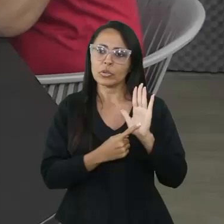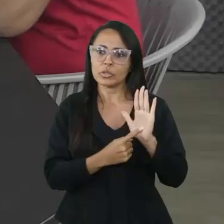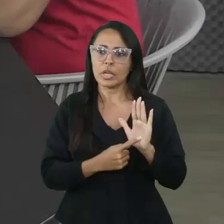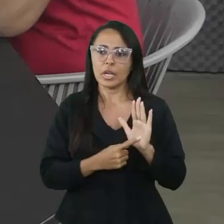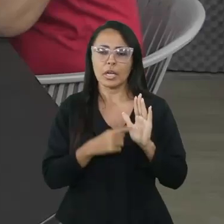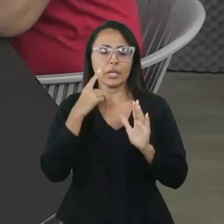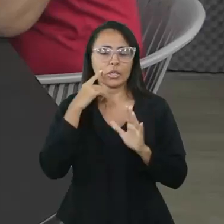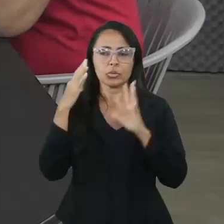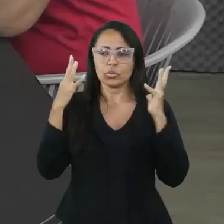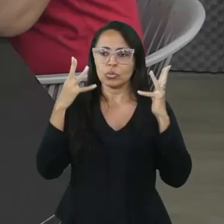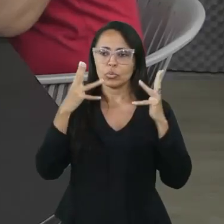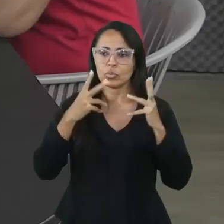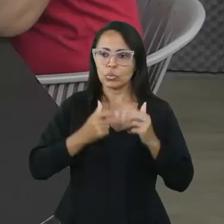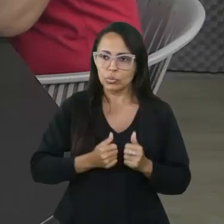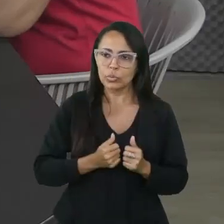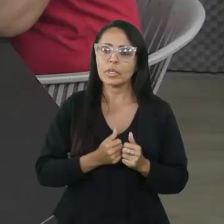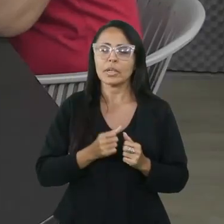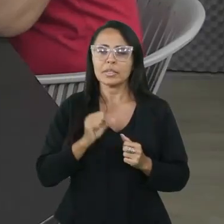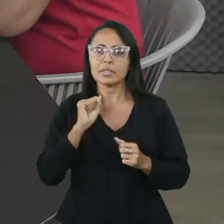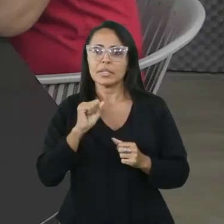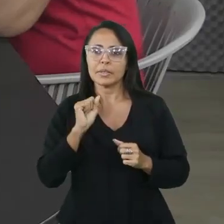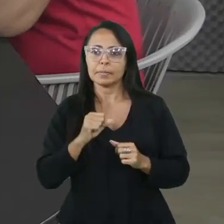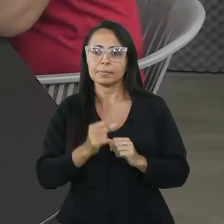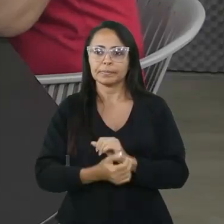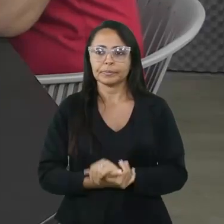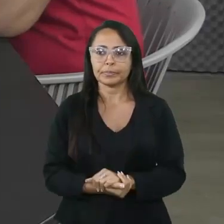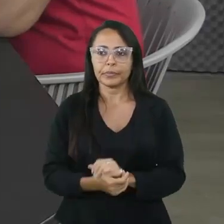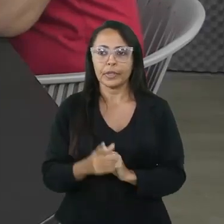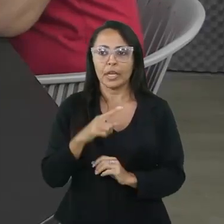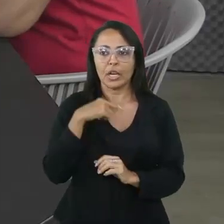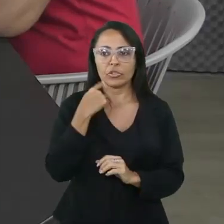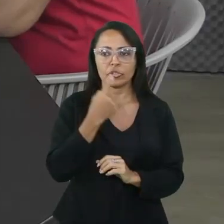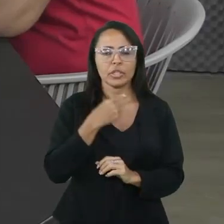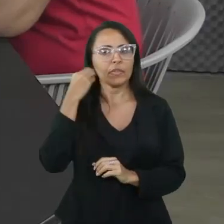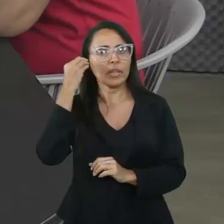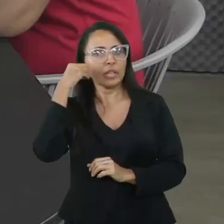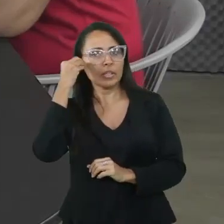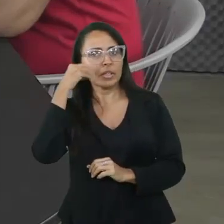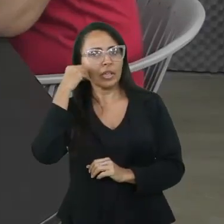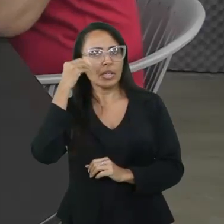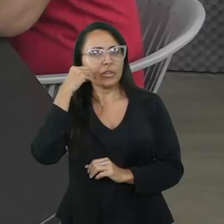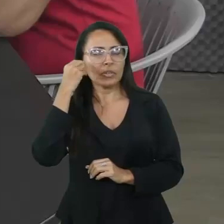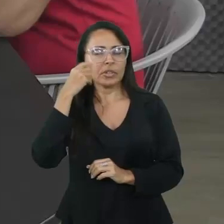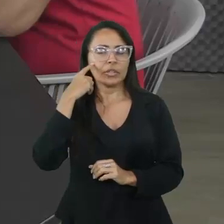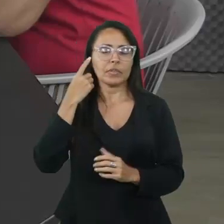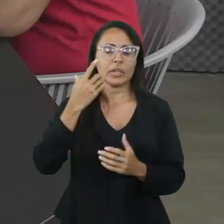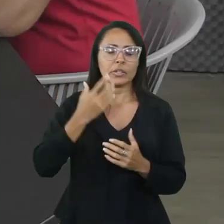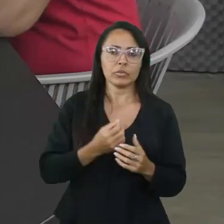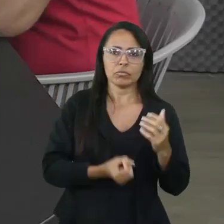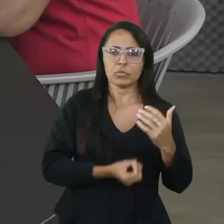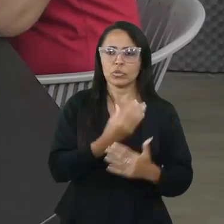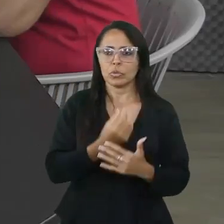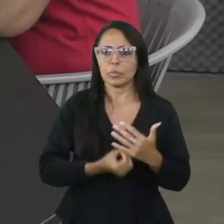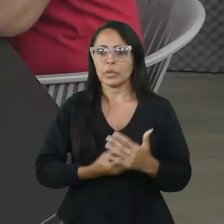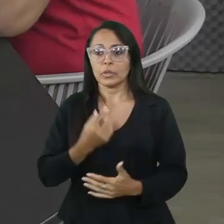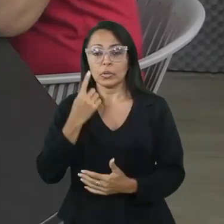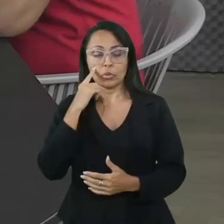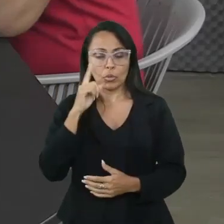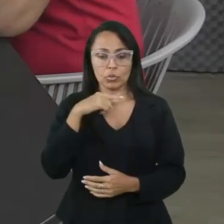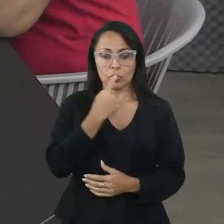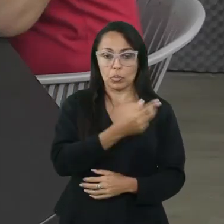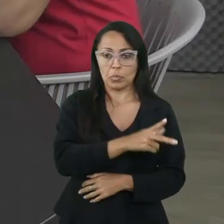numa escola, ao mesmo tempo não cabe tudo, né? Mas enfim, a gente vai testando, não existe fórmula mágica. Nós, enquanto educadores,